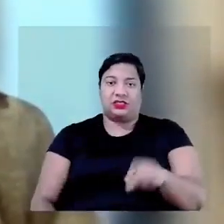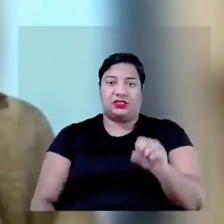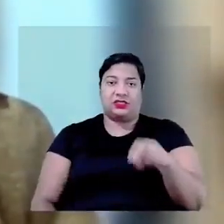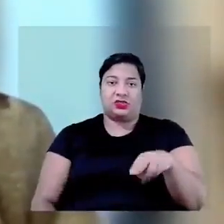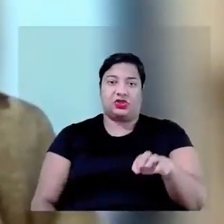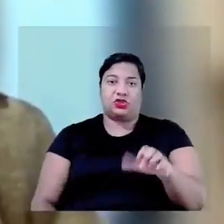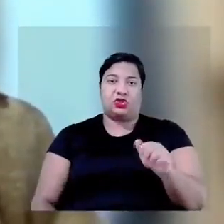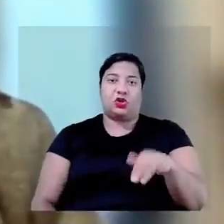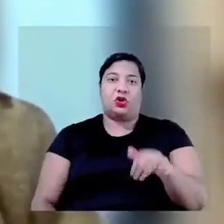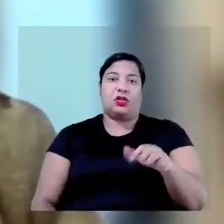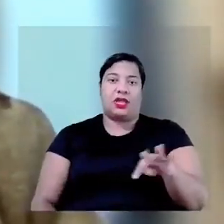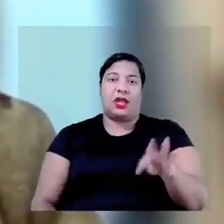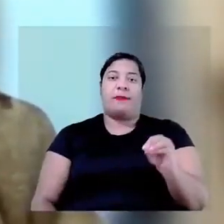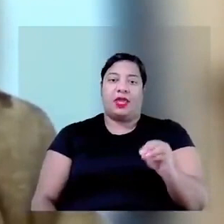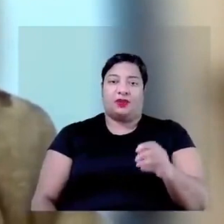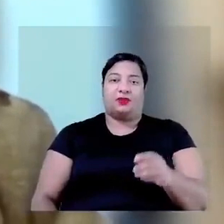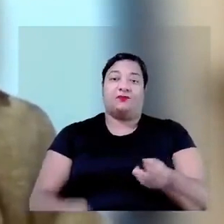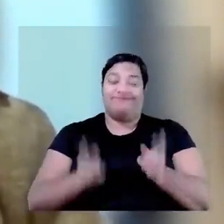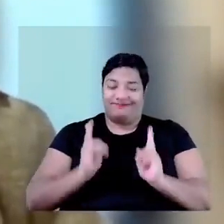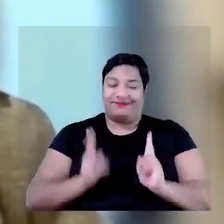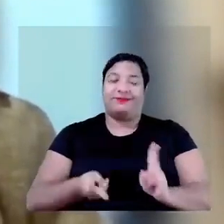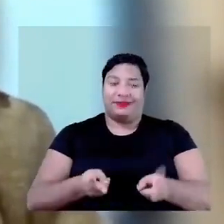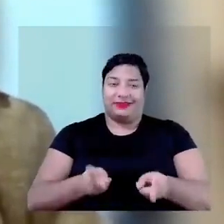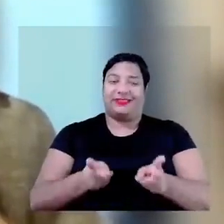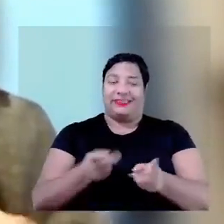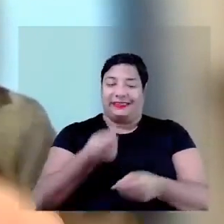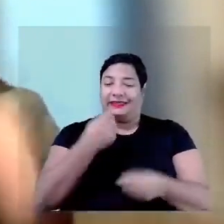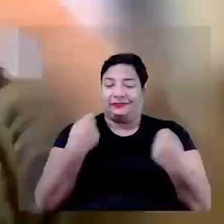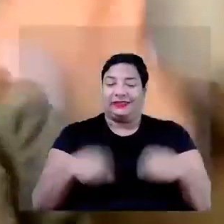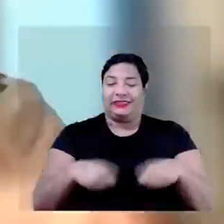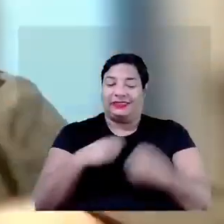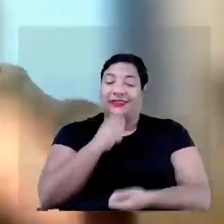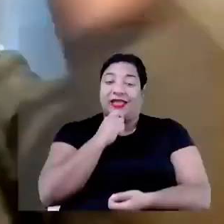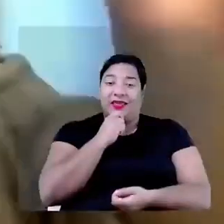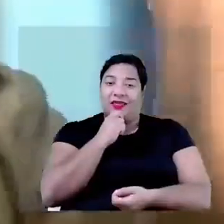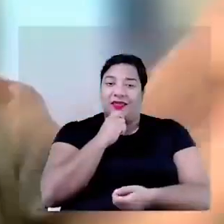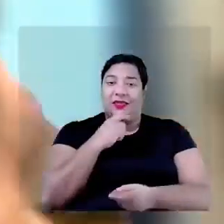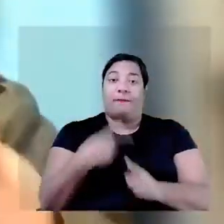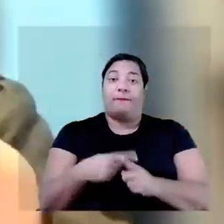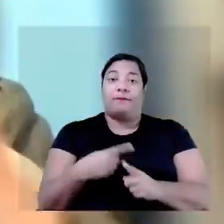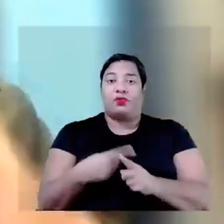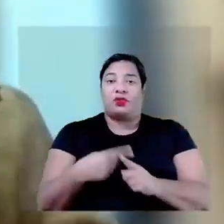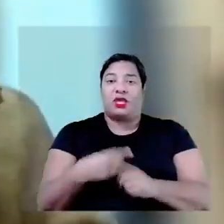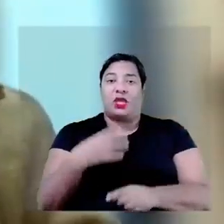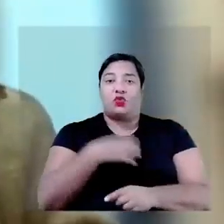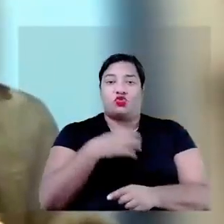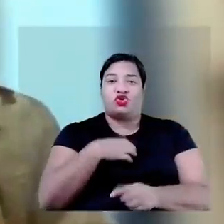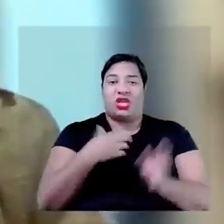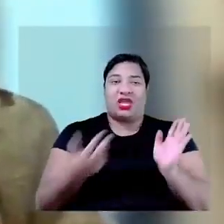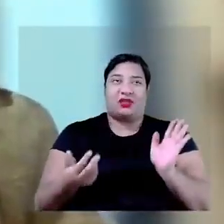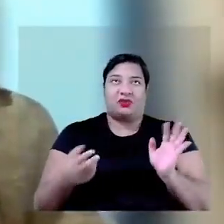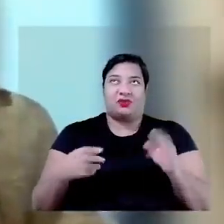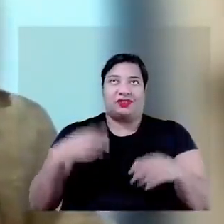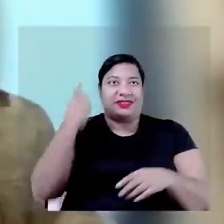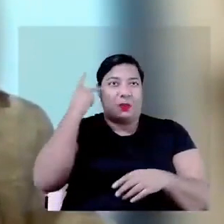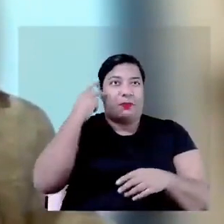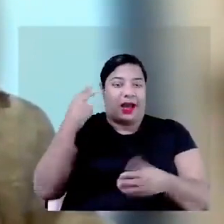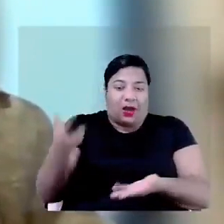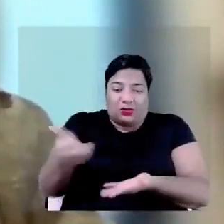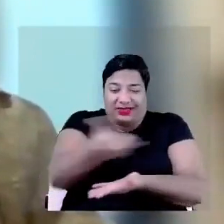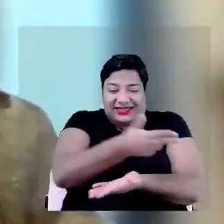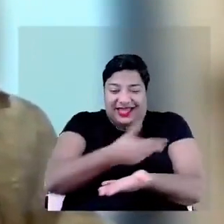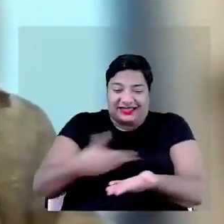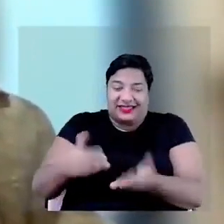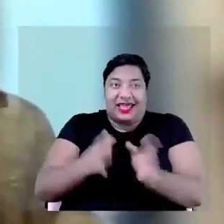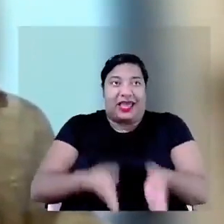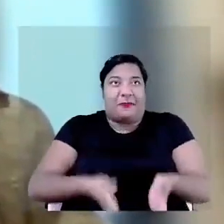Essa ainda precisa ser feita. Por quê? Porque o desenho das edificações e